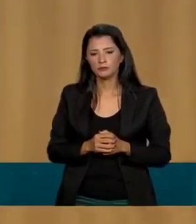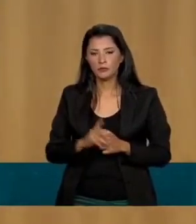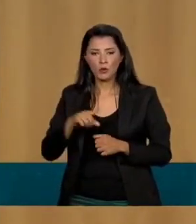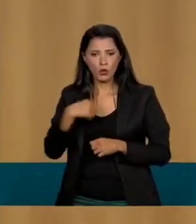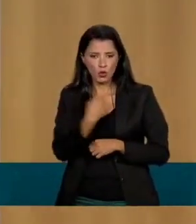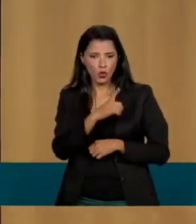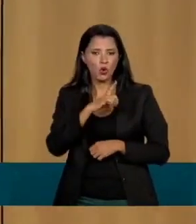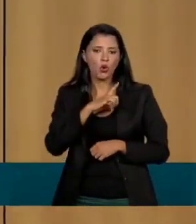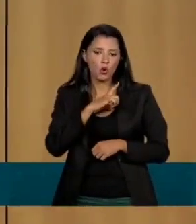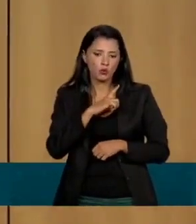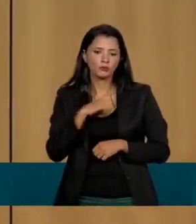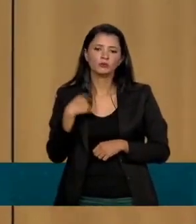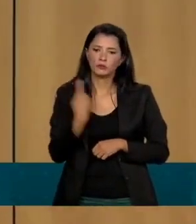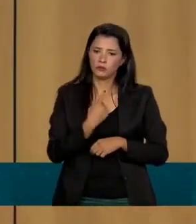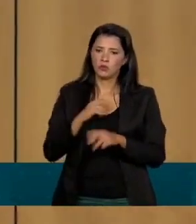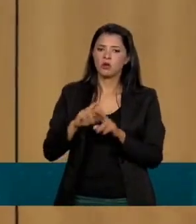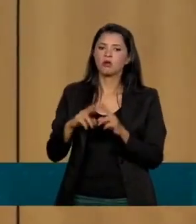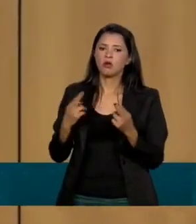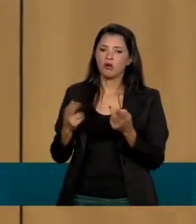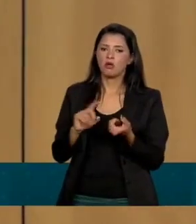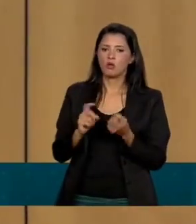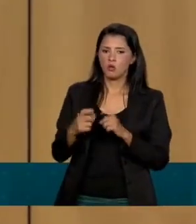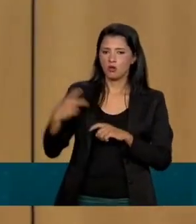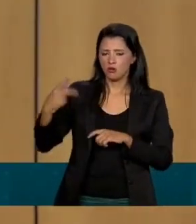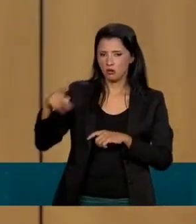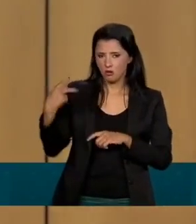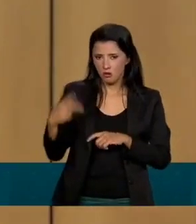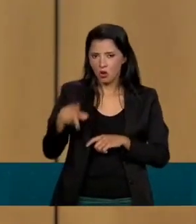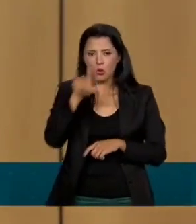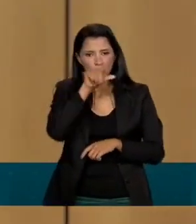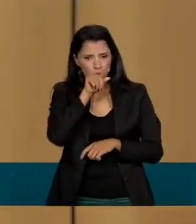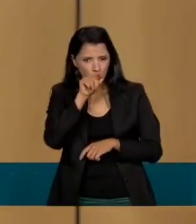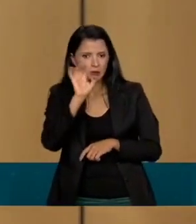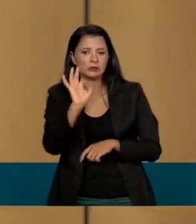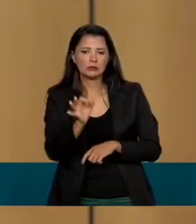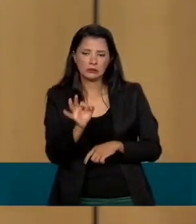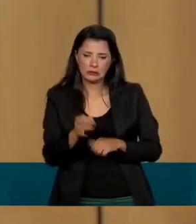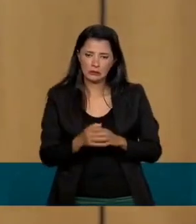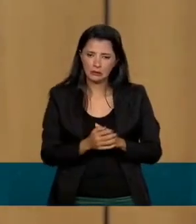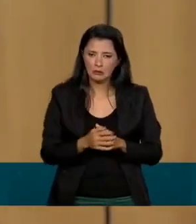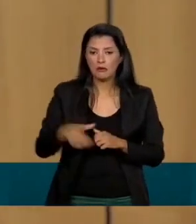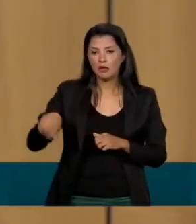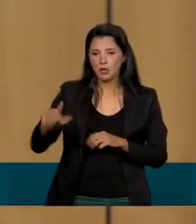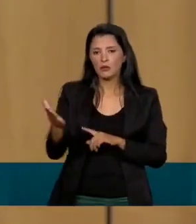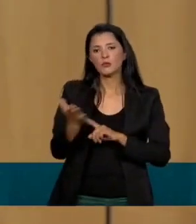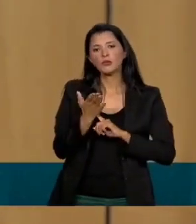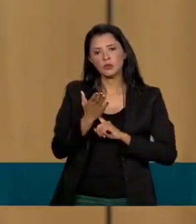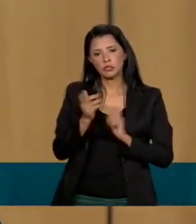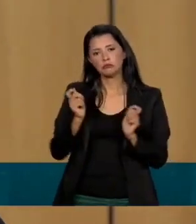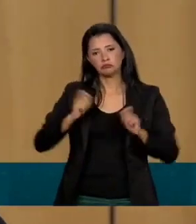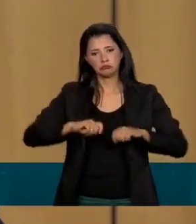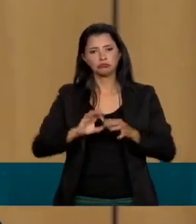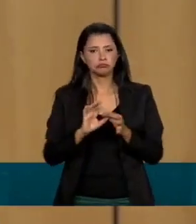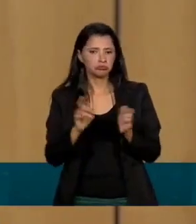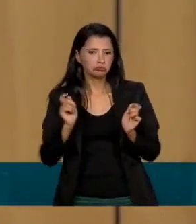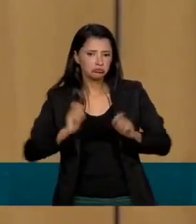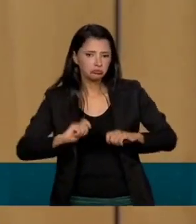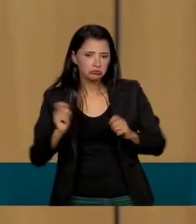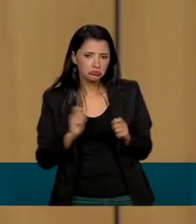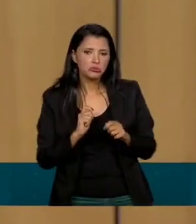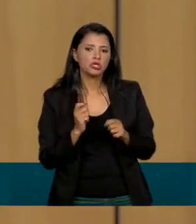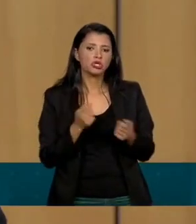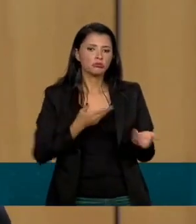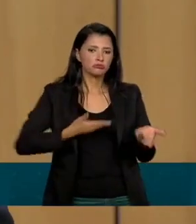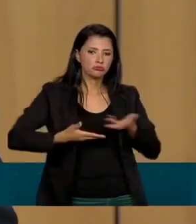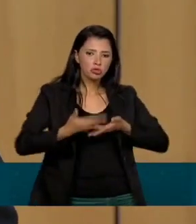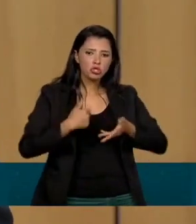Nós tivemos uma reunião, sim, com a plataforma e eles mostraram disposição de fazer a